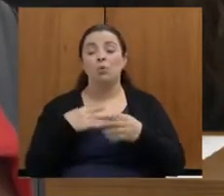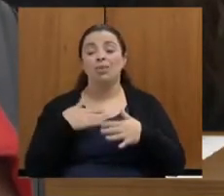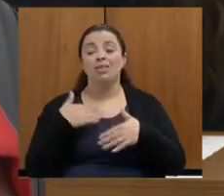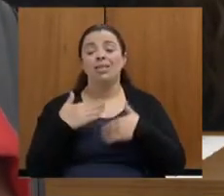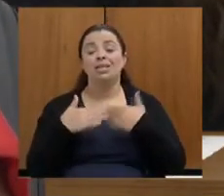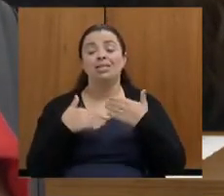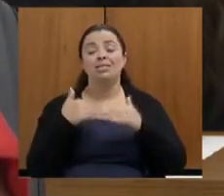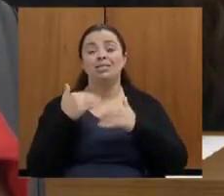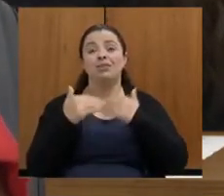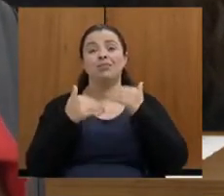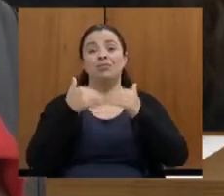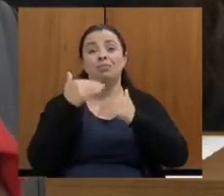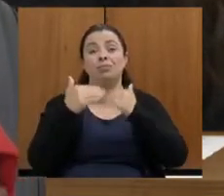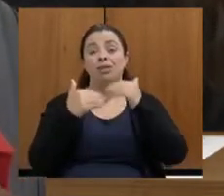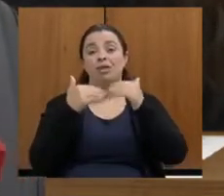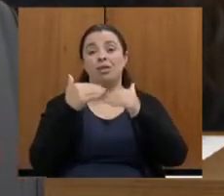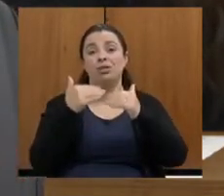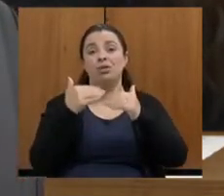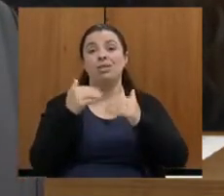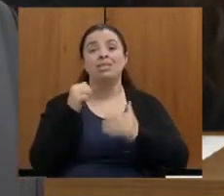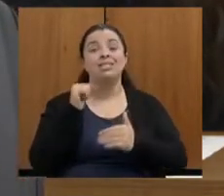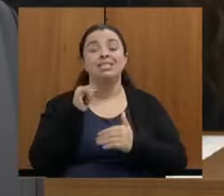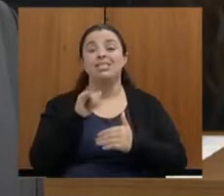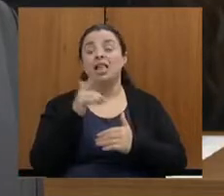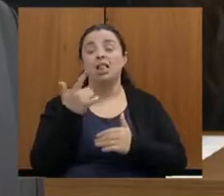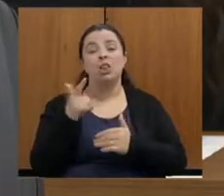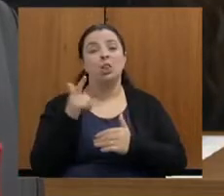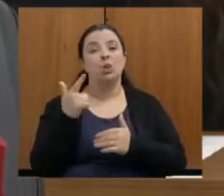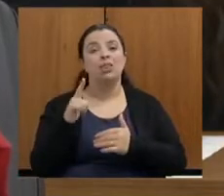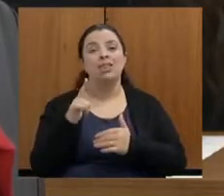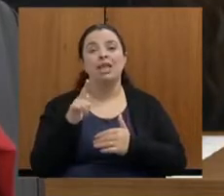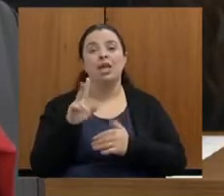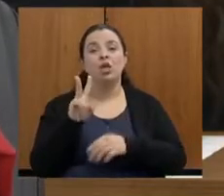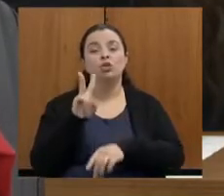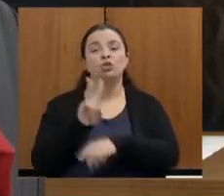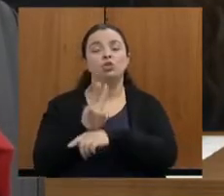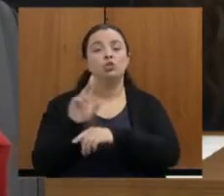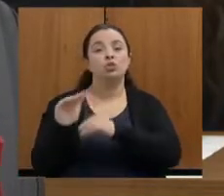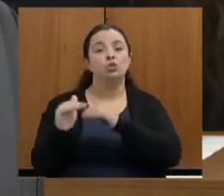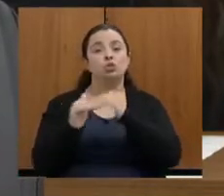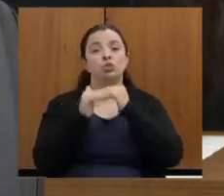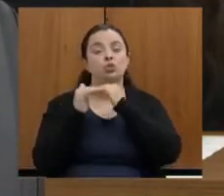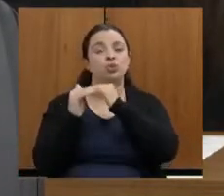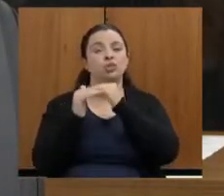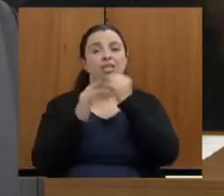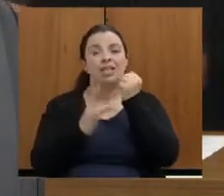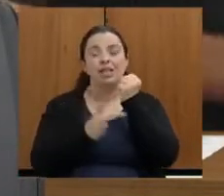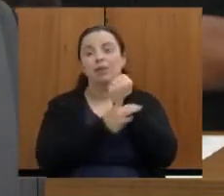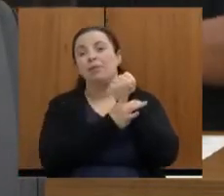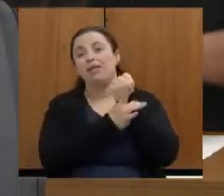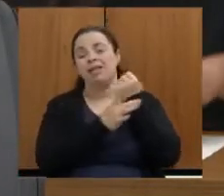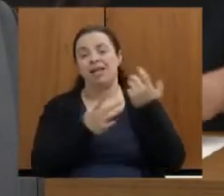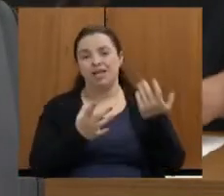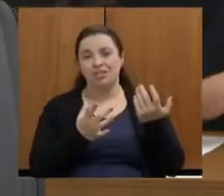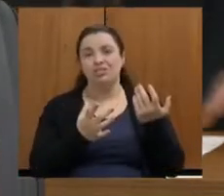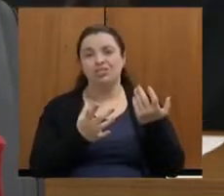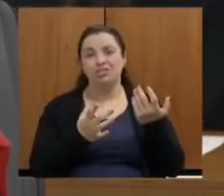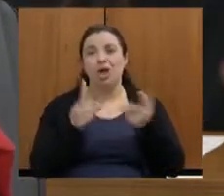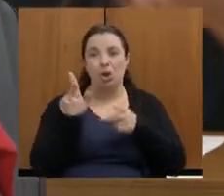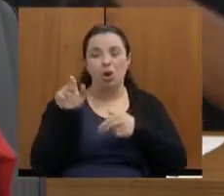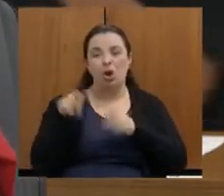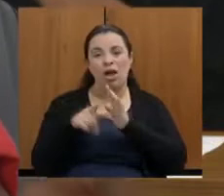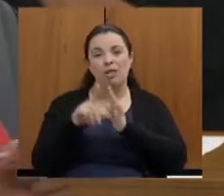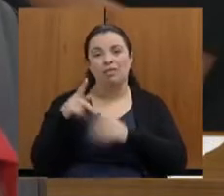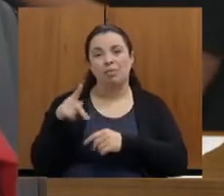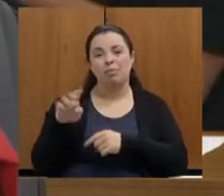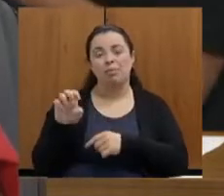sem compreensão da sustentabilidade Como disse o representante do TSE o Pedro